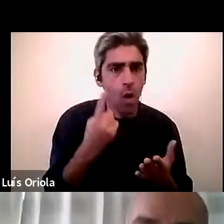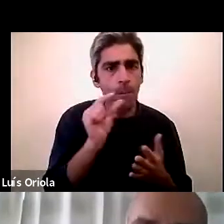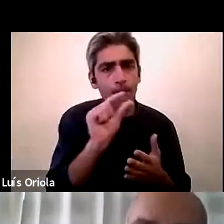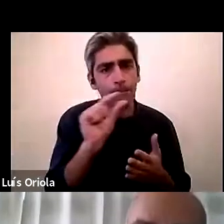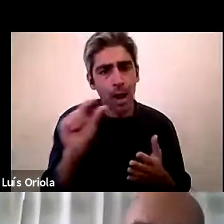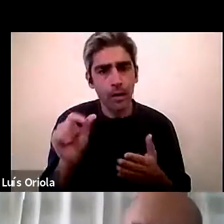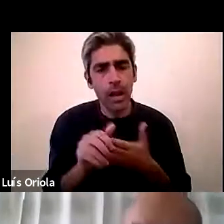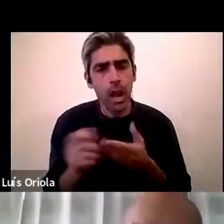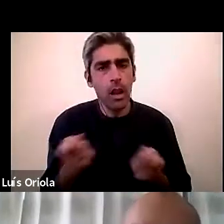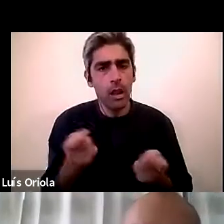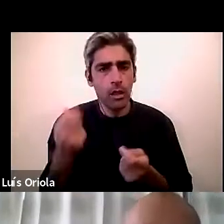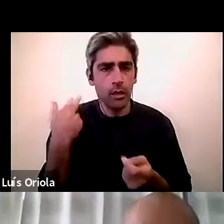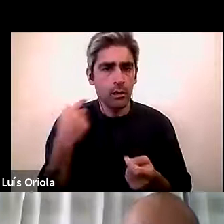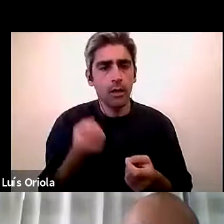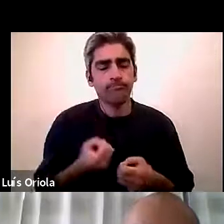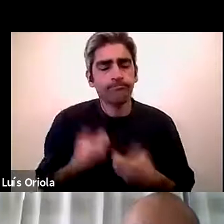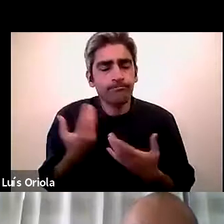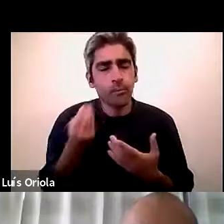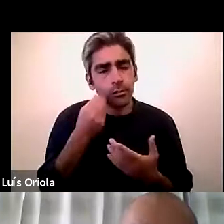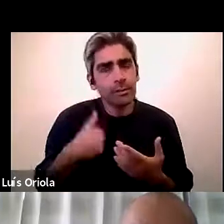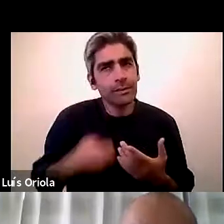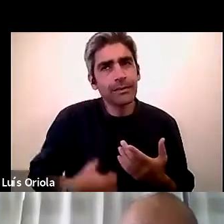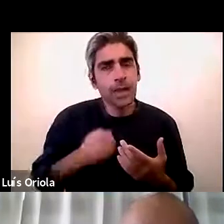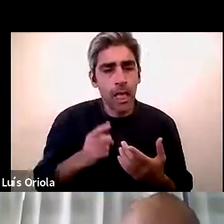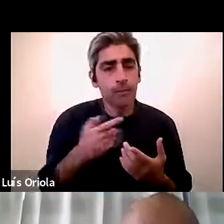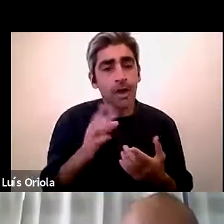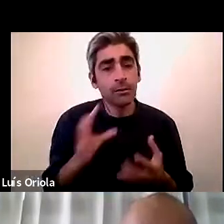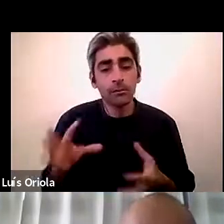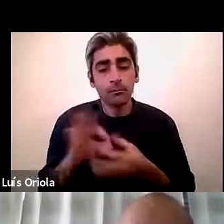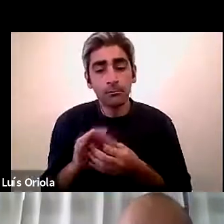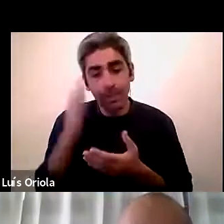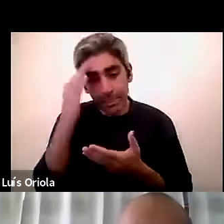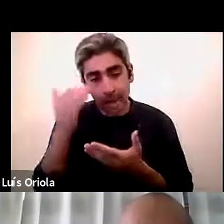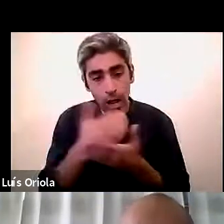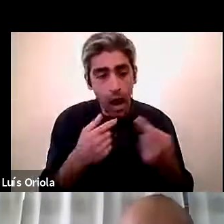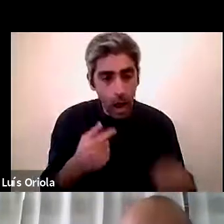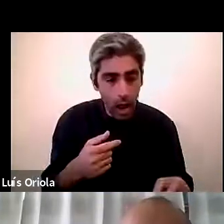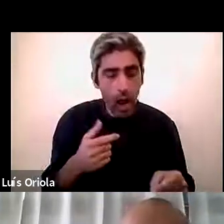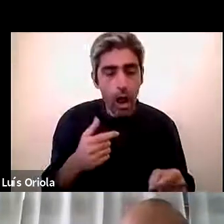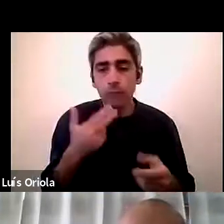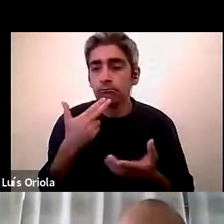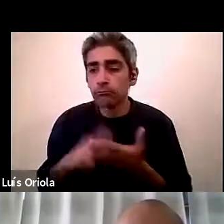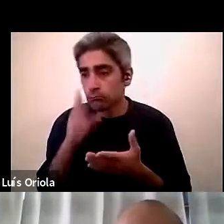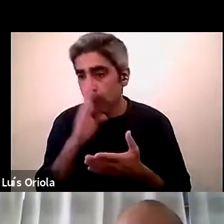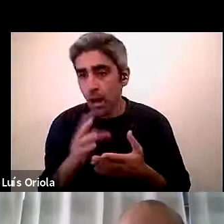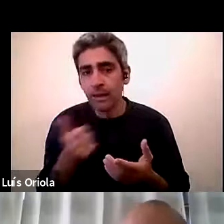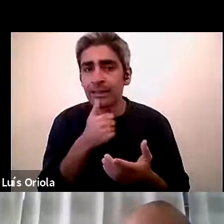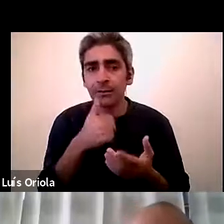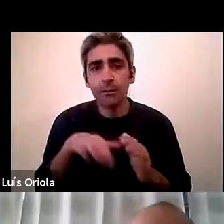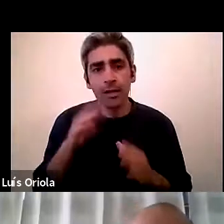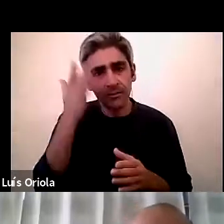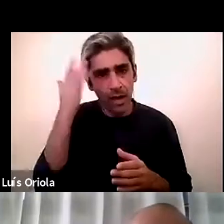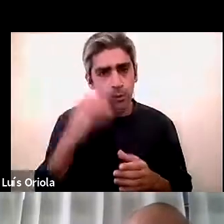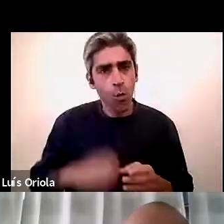e na liderança que é muito instintiva, mas se esse instinto for ancorado por dados empíricos, as decisões serão tomadas com um